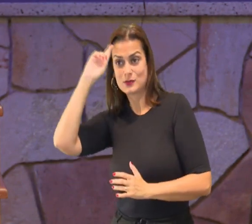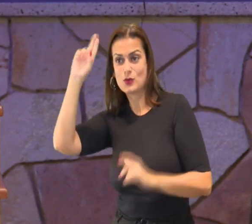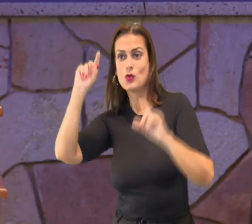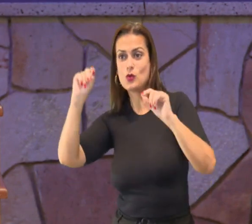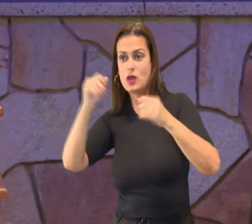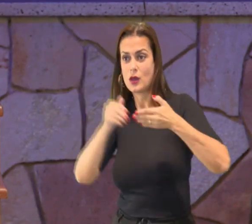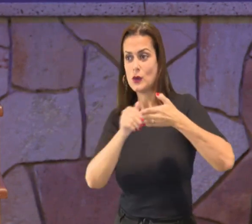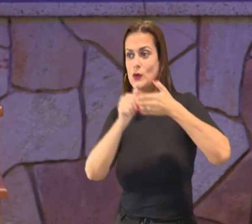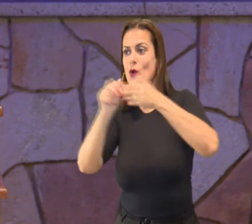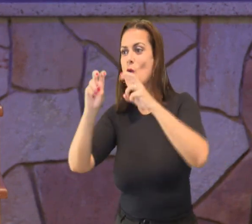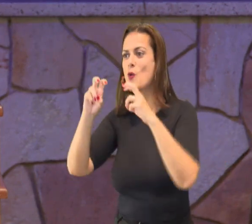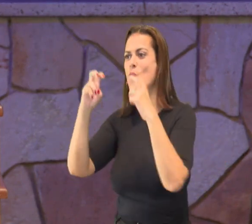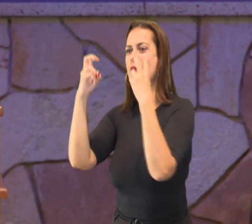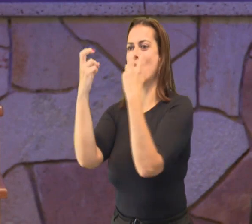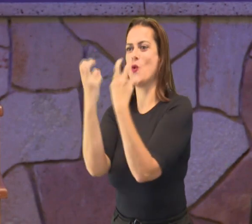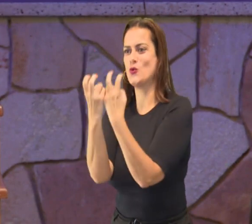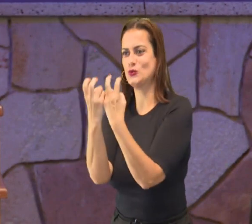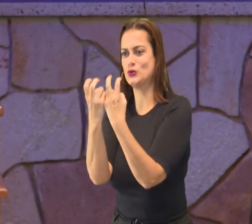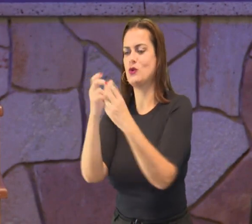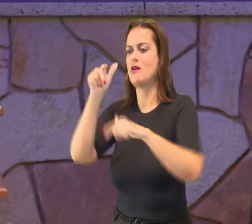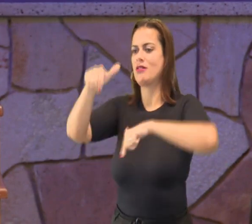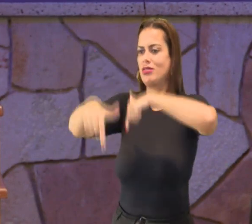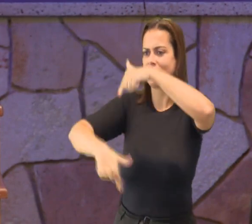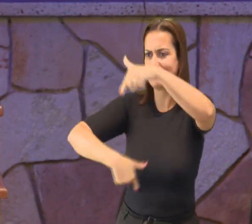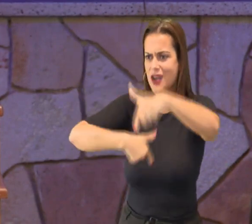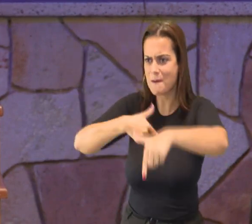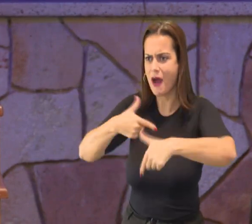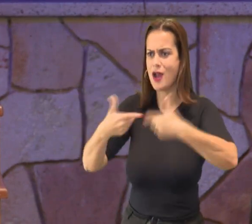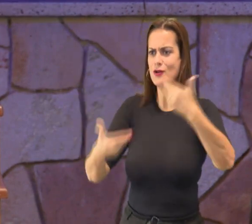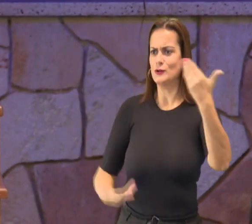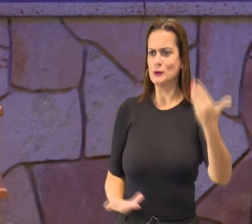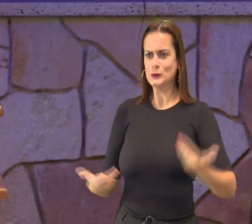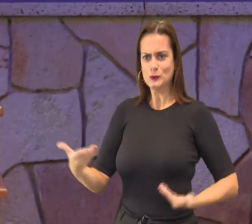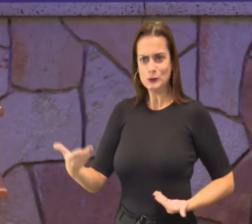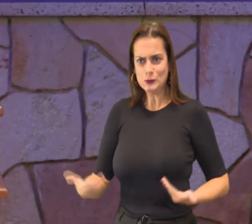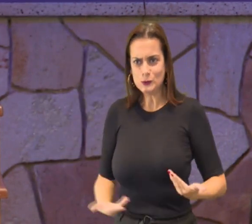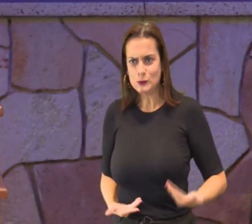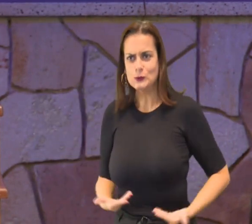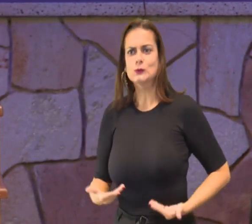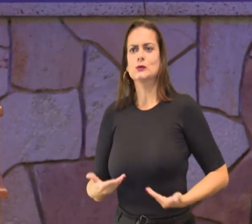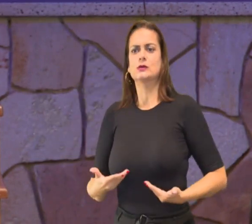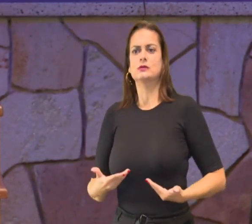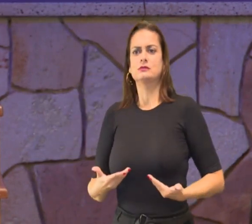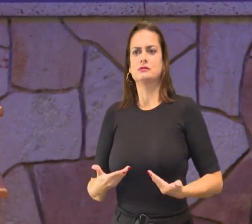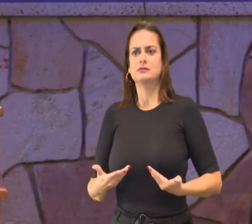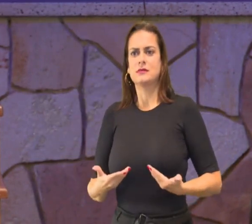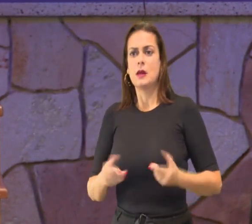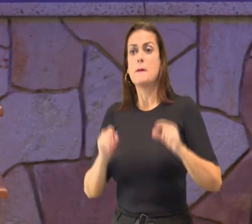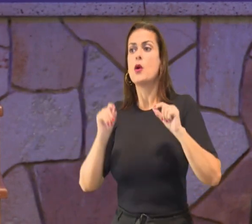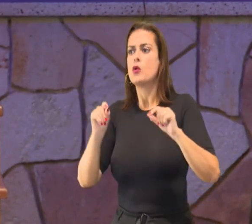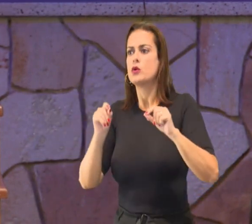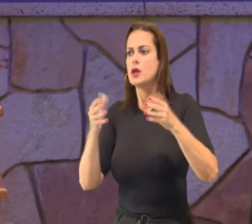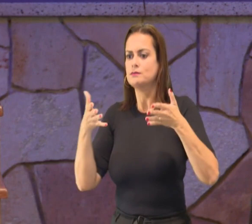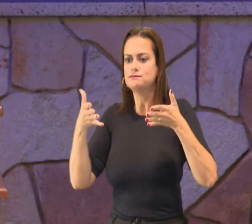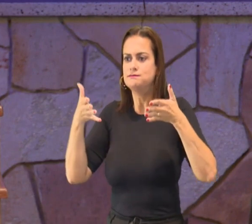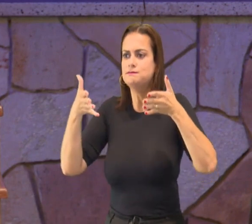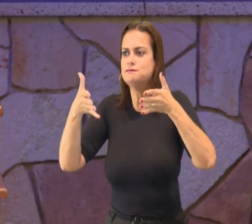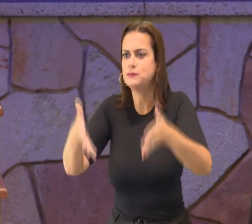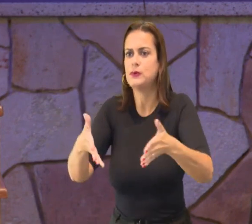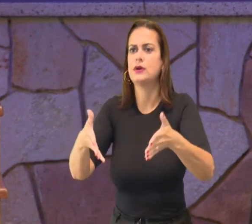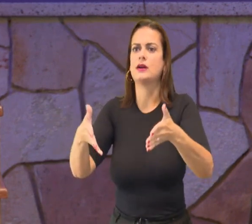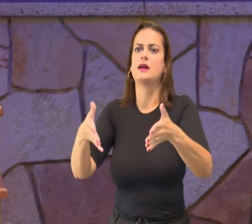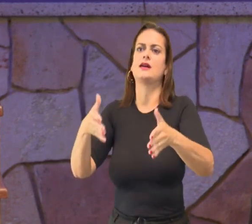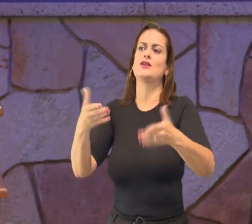do culto, pelo trabalho, pela superintendência, pela movimentação, pela